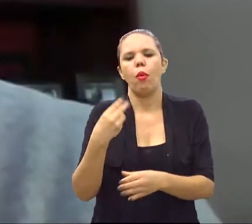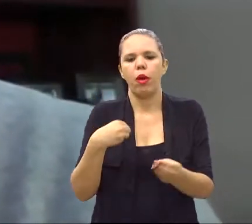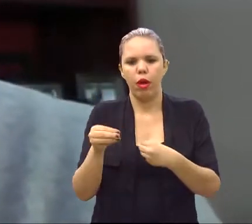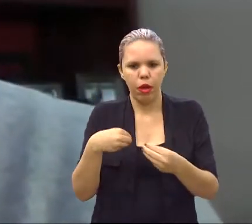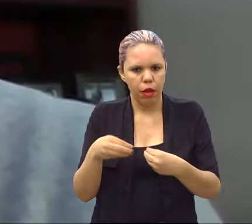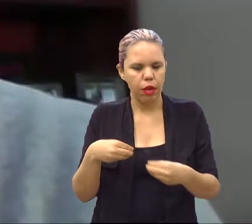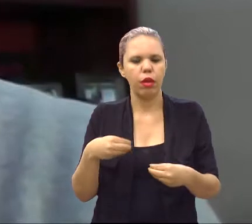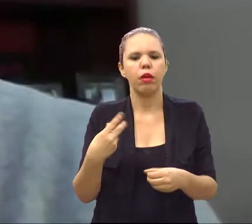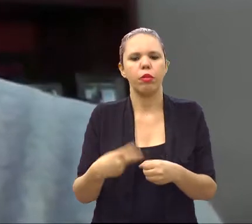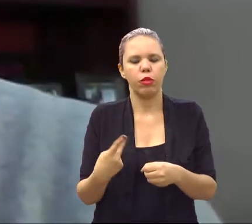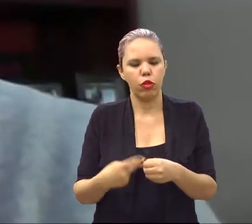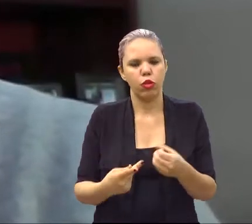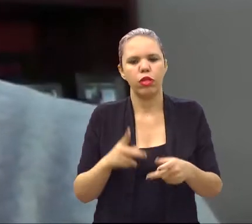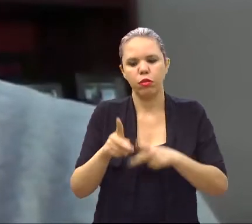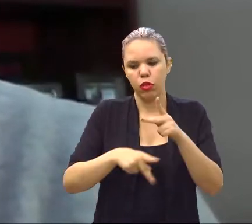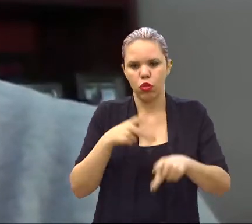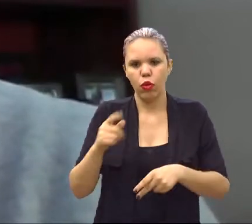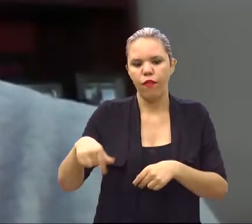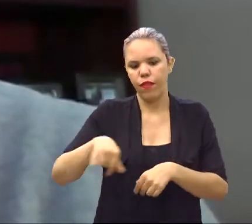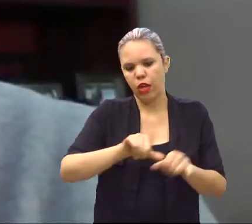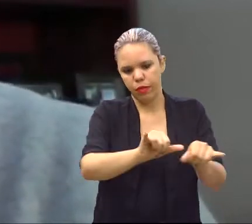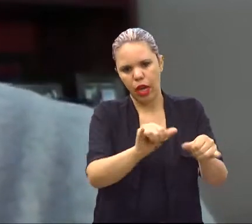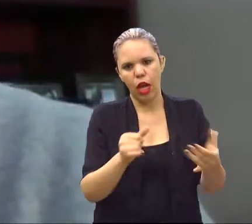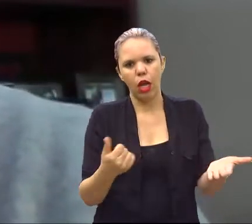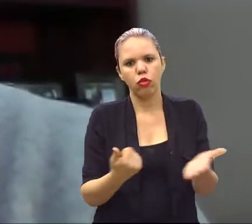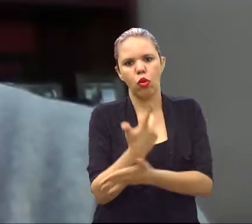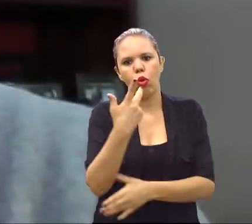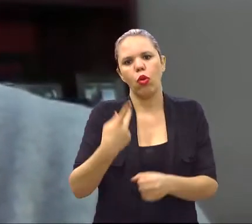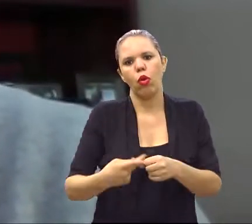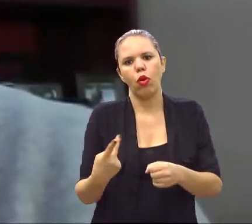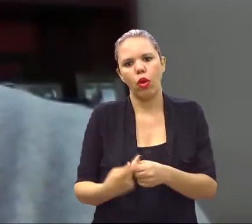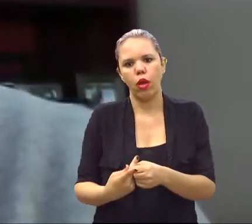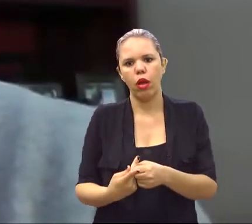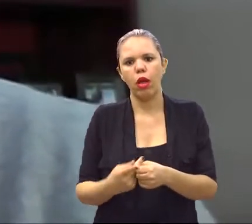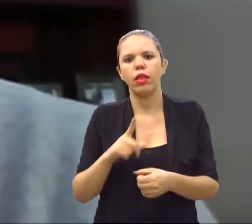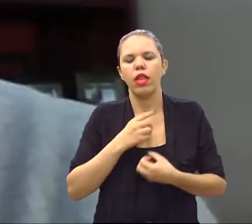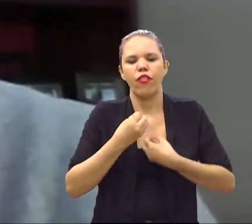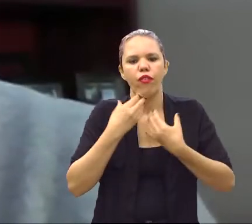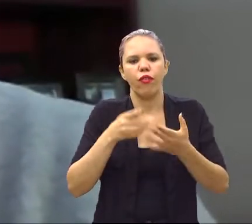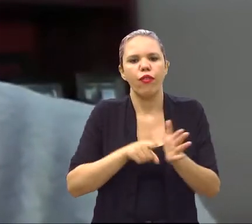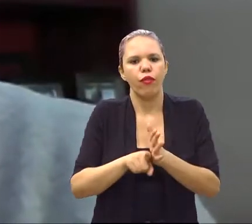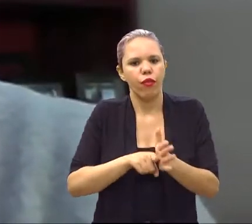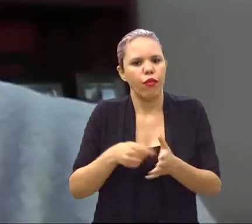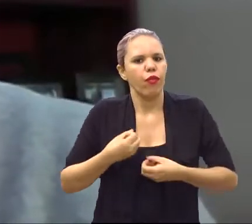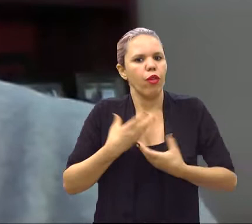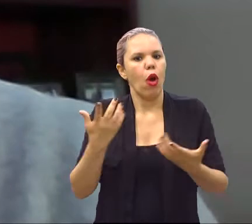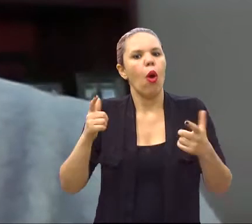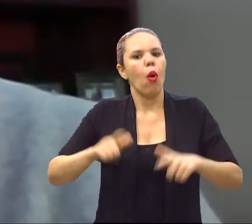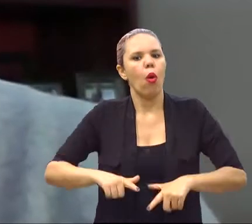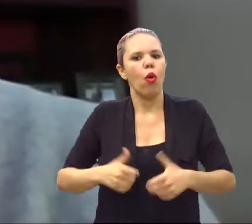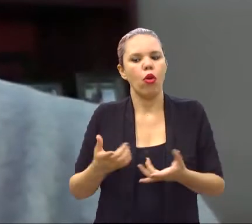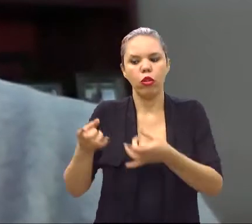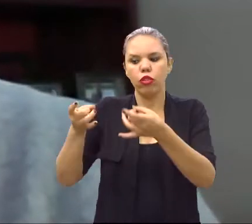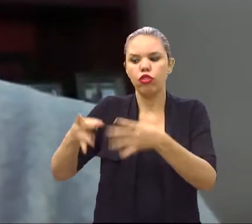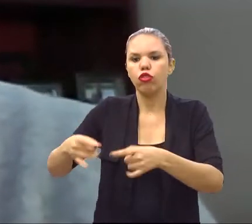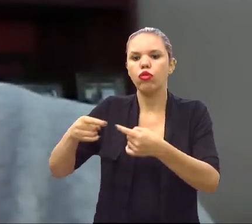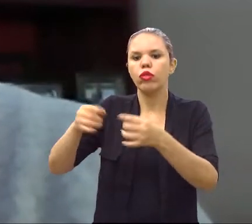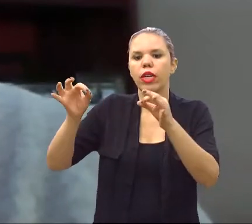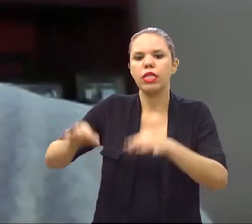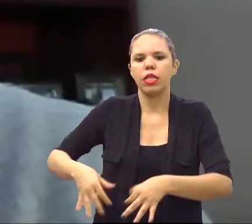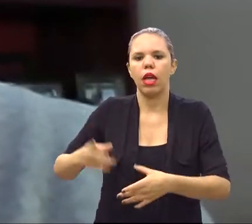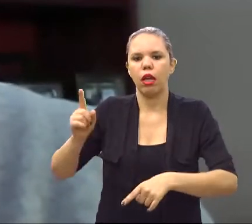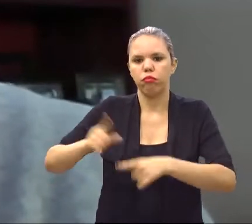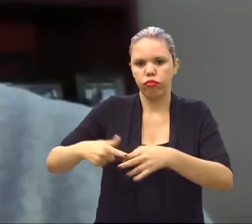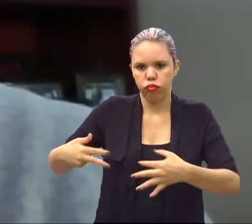no mercado e o consumidor leva para casa, ele tem que estar bem informado aonde que ele deve descartar, porque